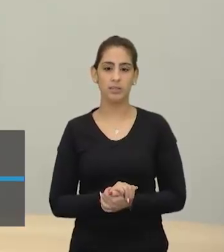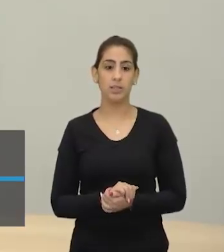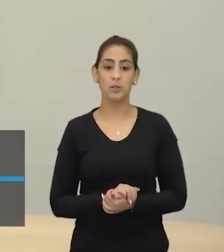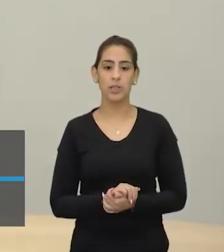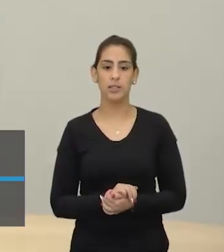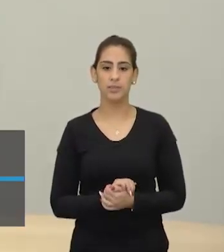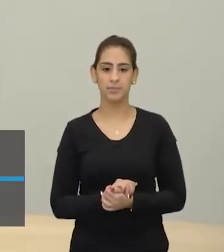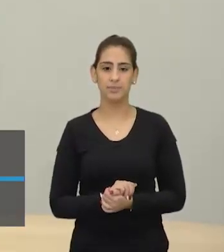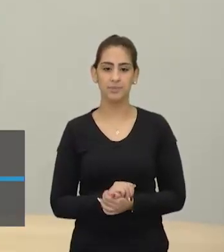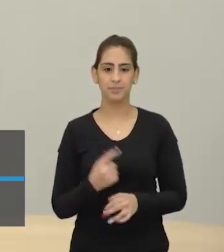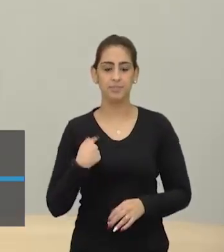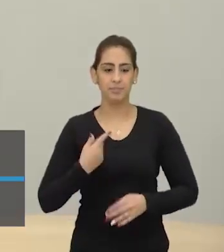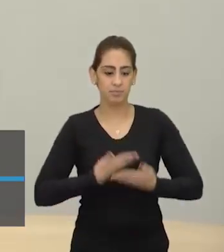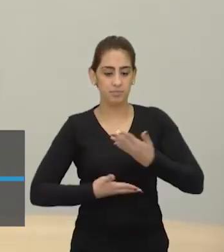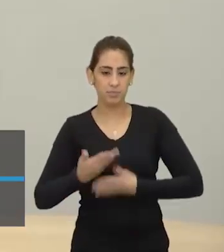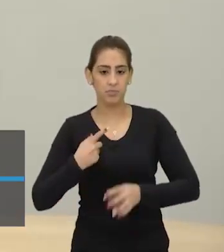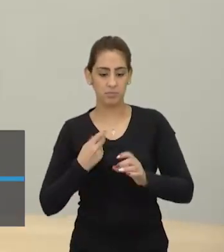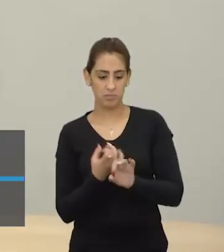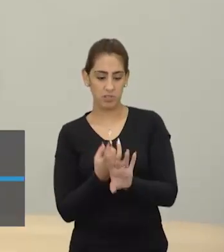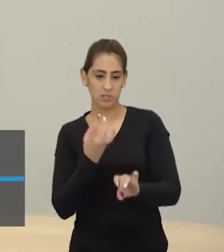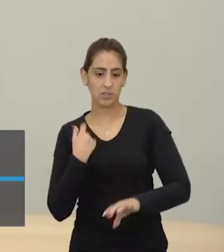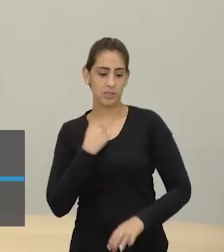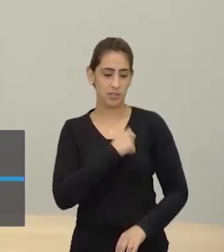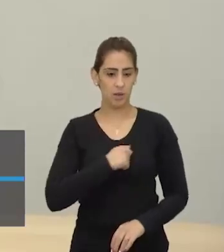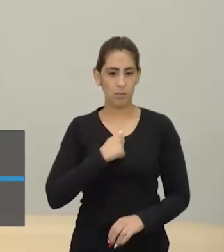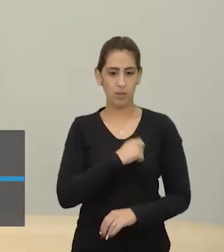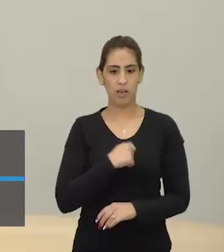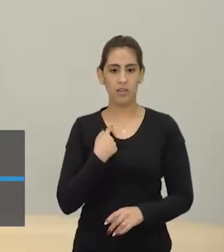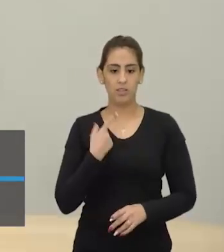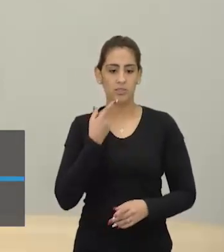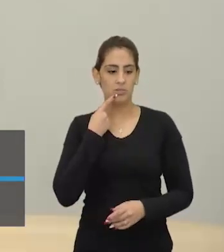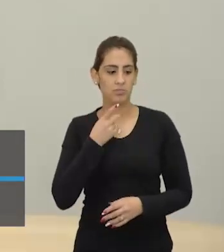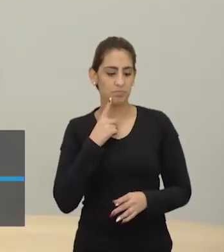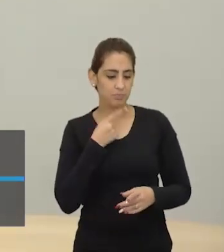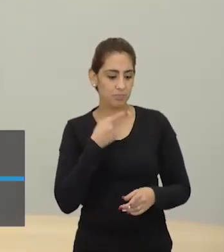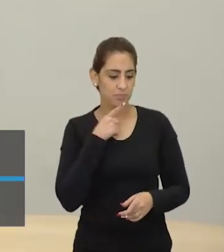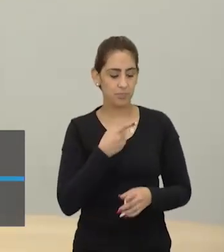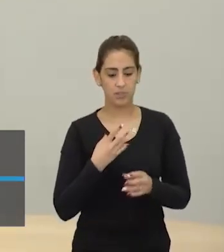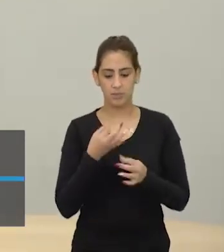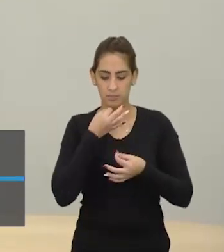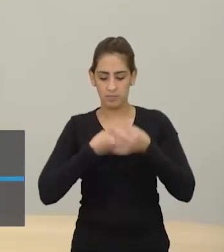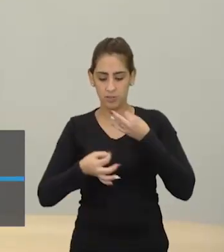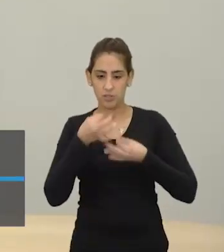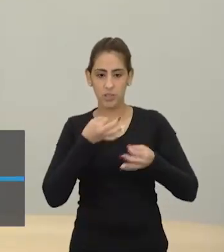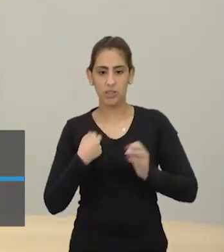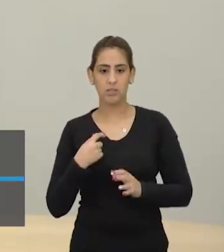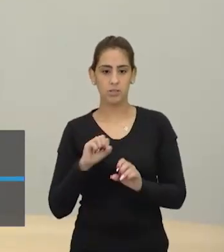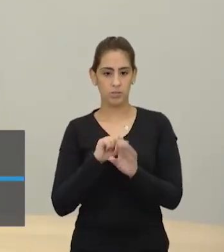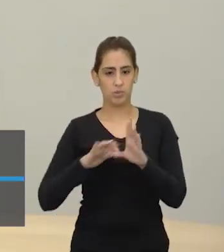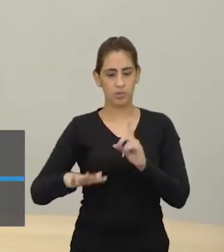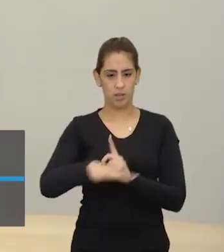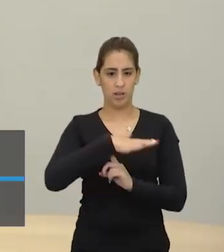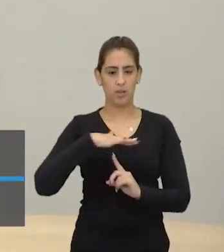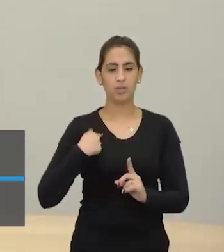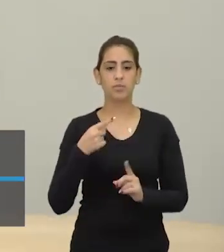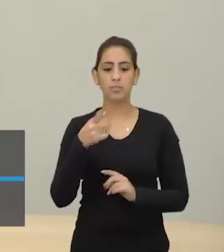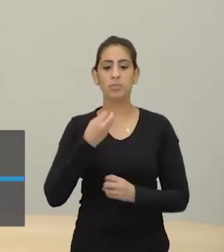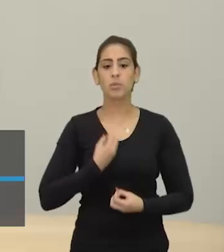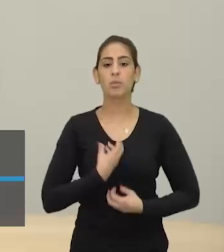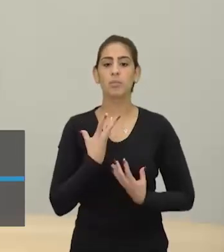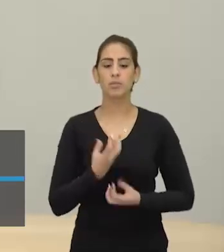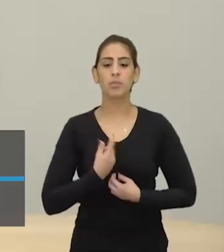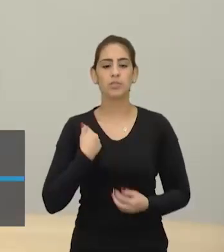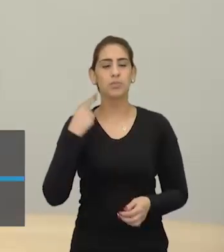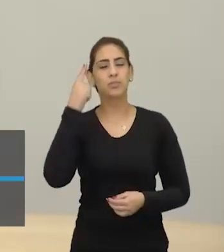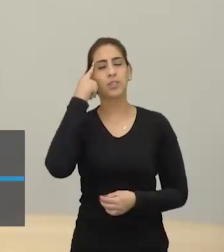amor, infância, né, saudade, crítica social. Né? Na hora que pensa em poema, assim, eu já penso logo em